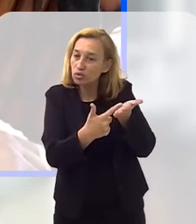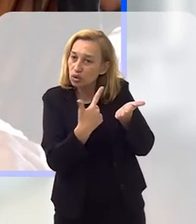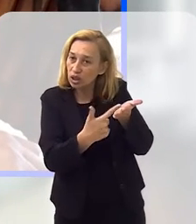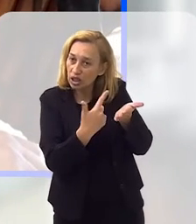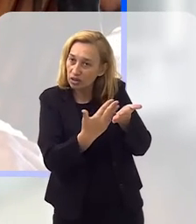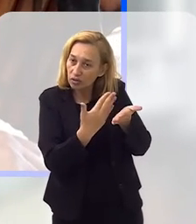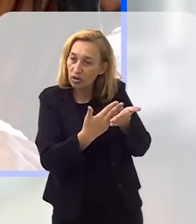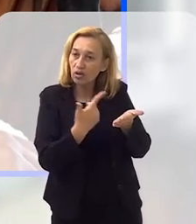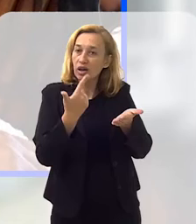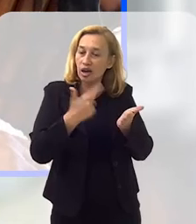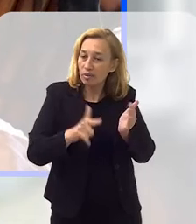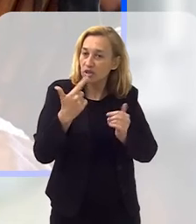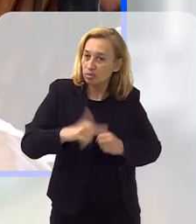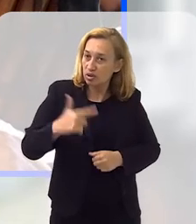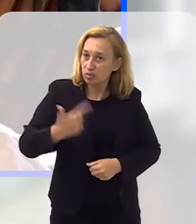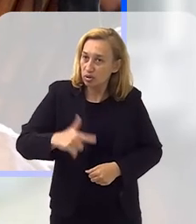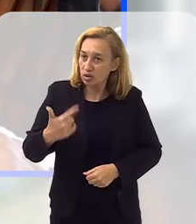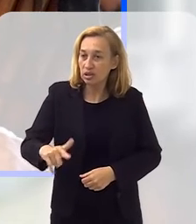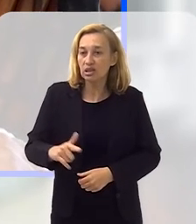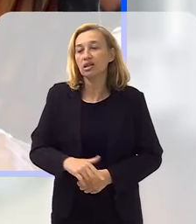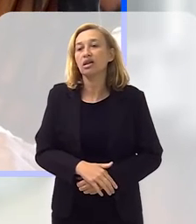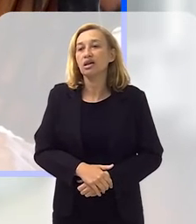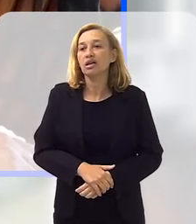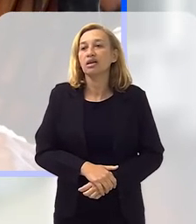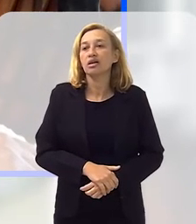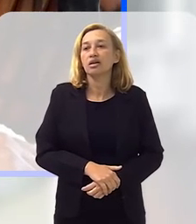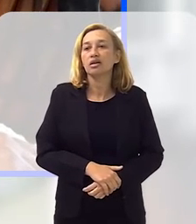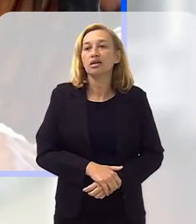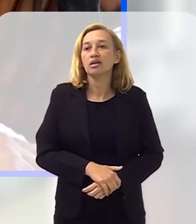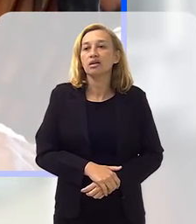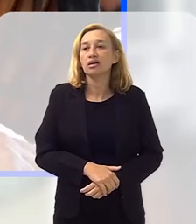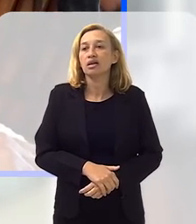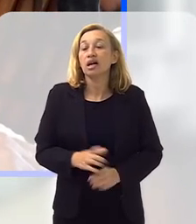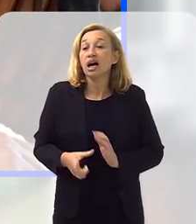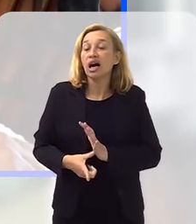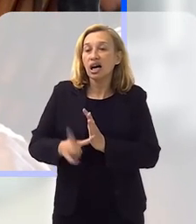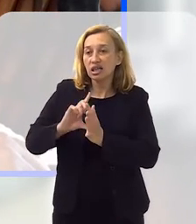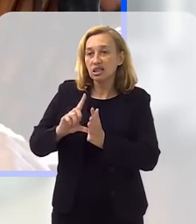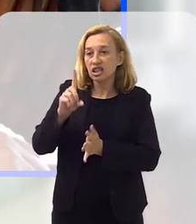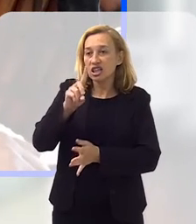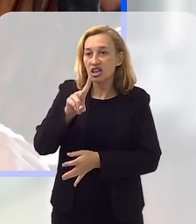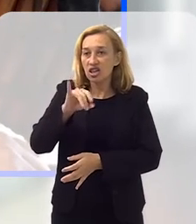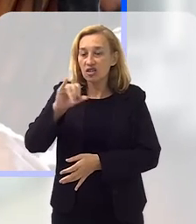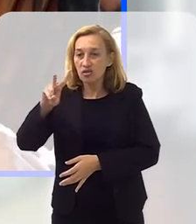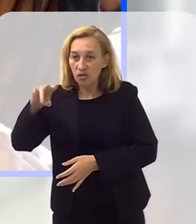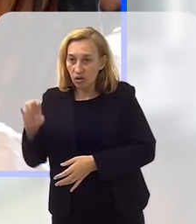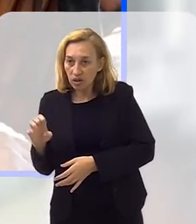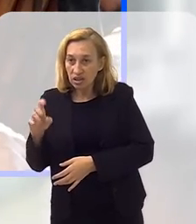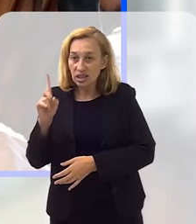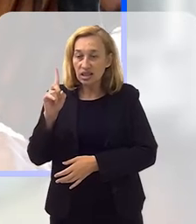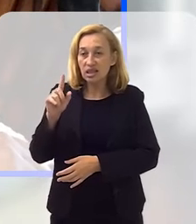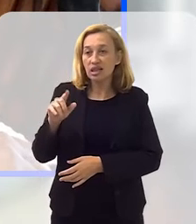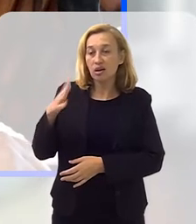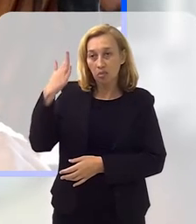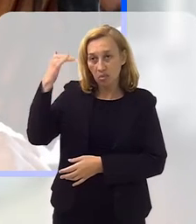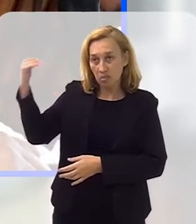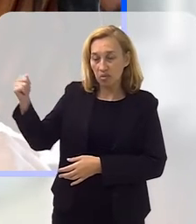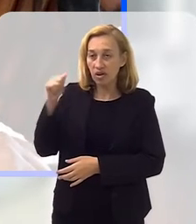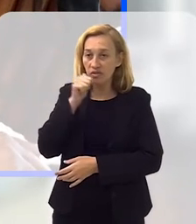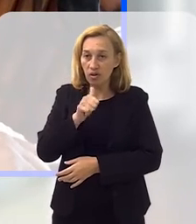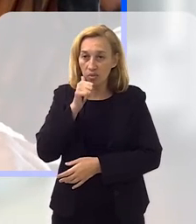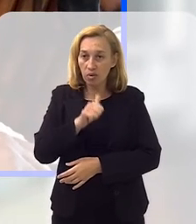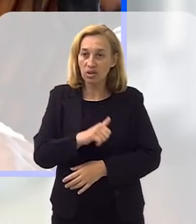venho repetindo muito, que é o seguinte, que muito antes de Dona Ivone ser uma artista